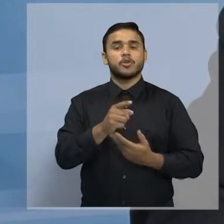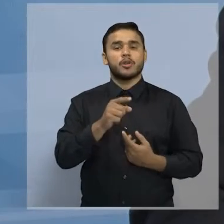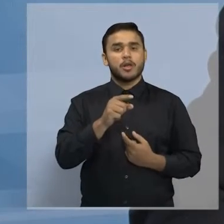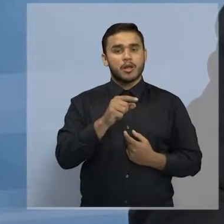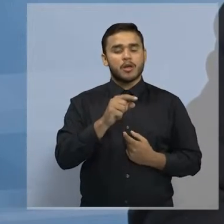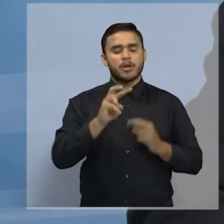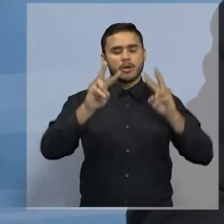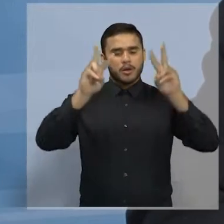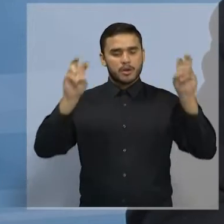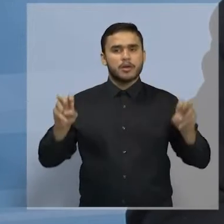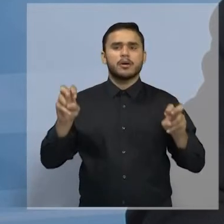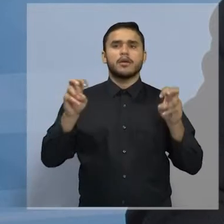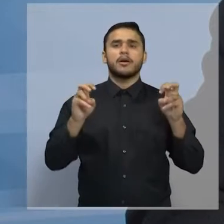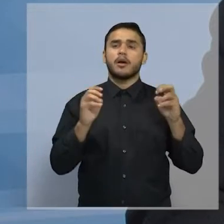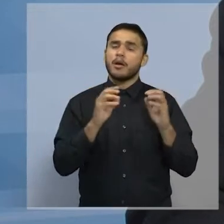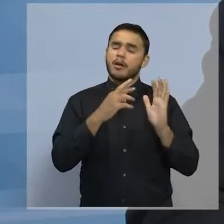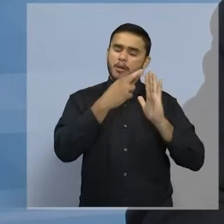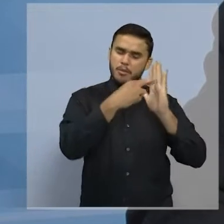Previdência, professor Flávio,